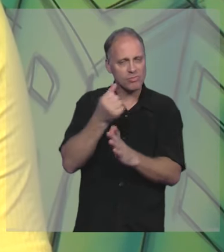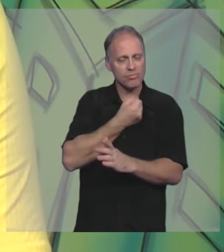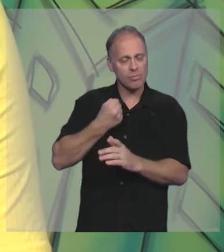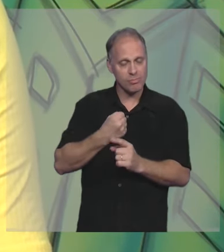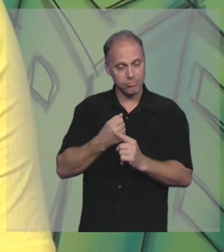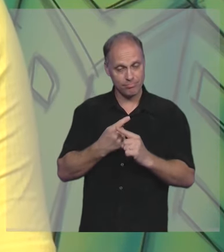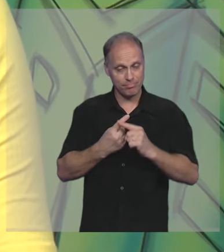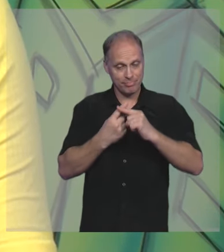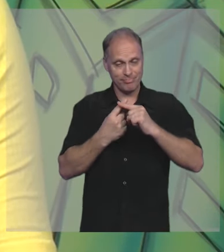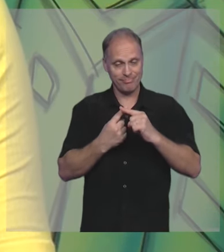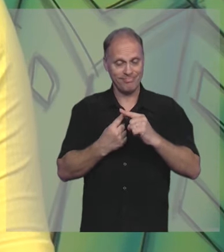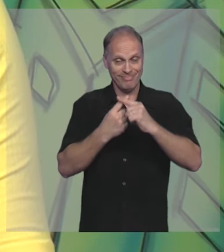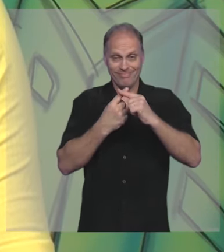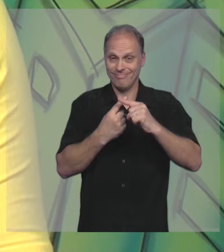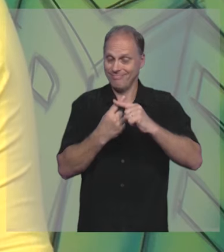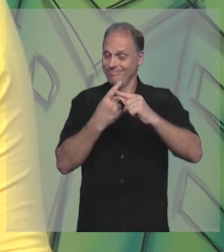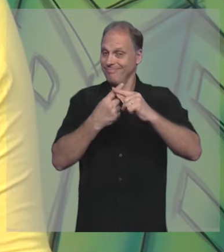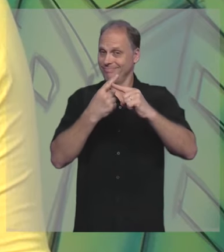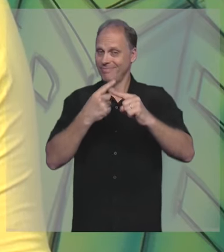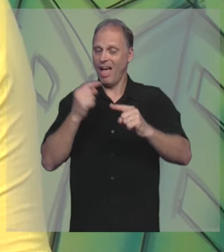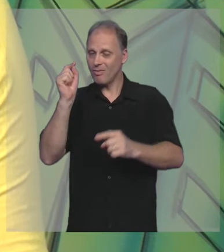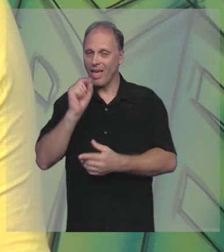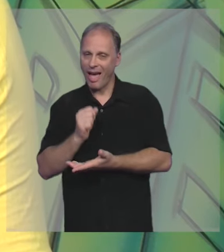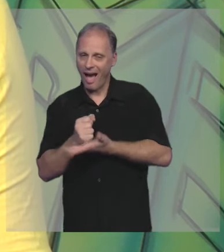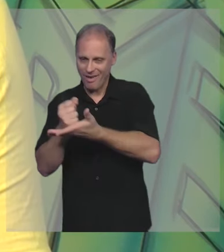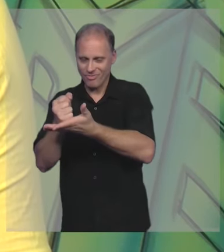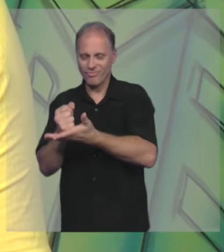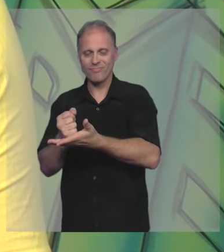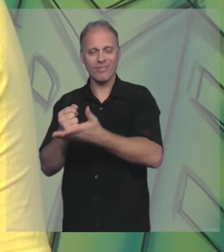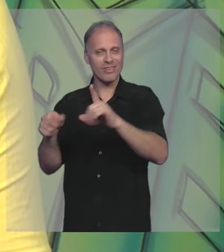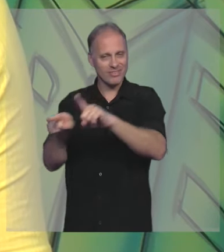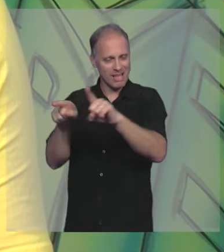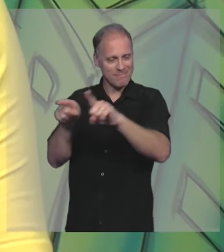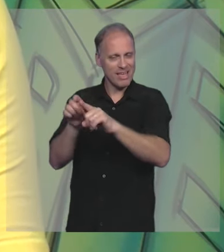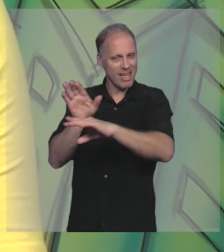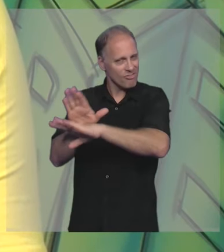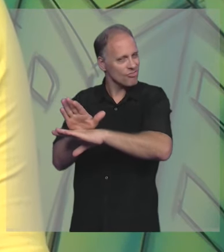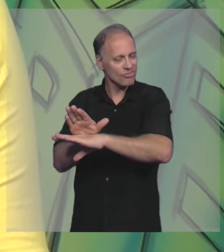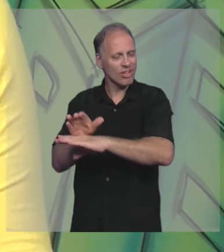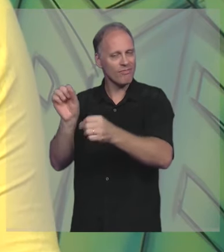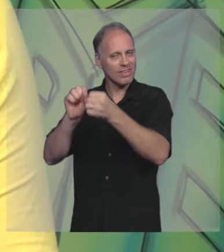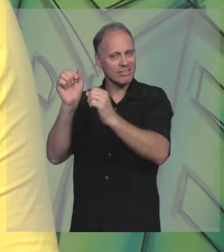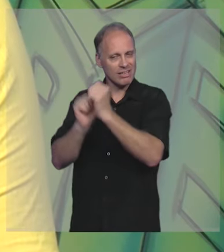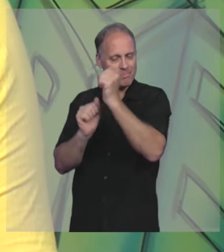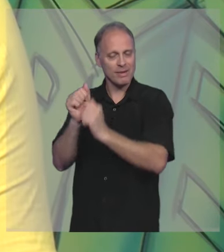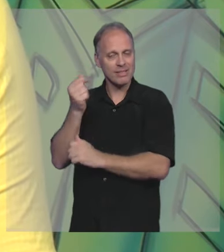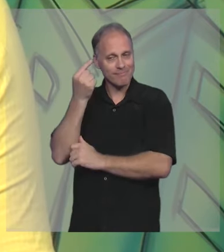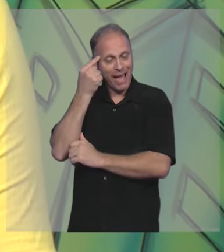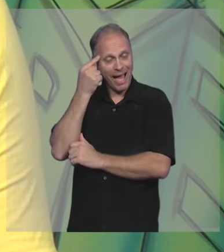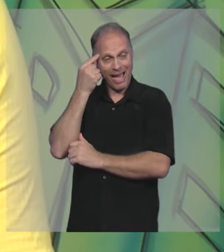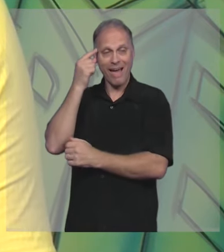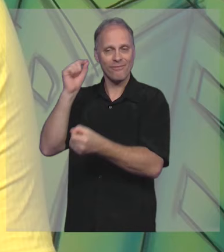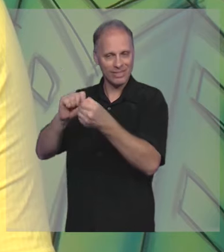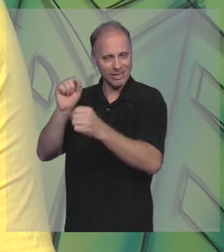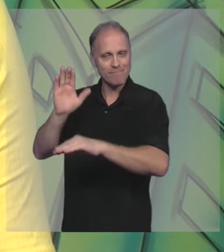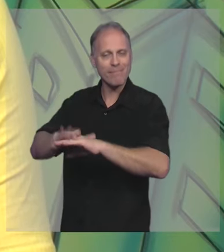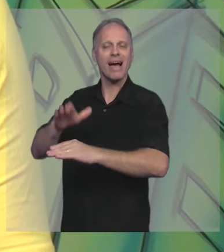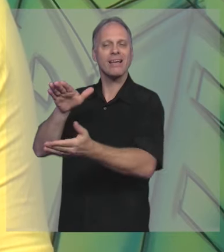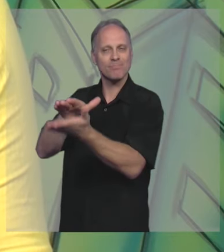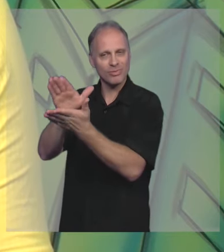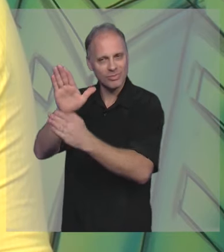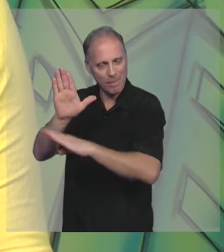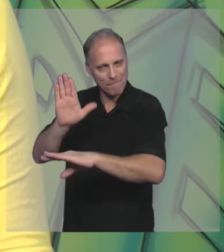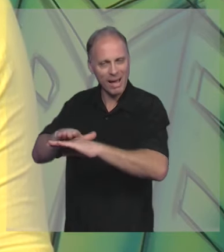números positivos, então o auxílio das reduções de taxas de juros faz com que as empresas voltem um pouco a